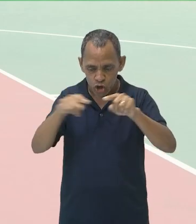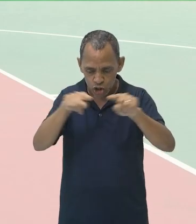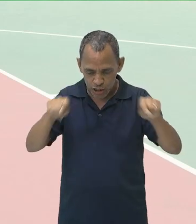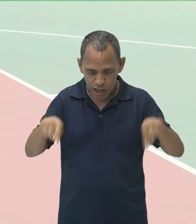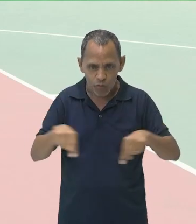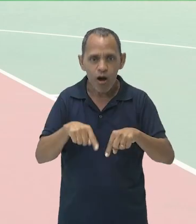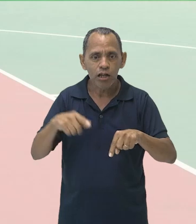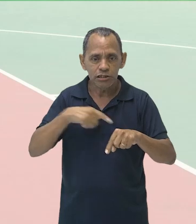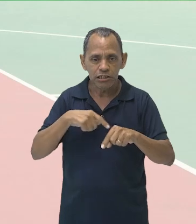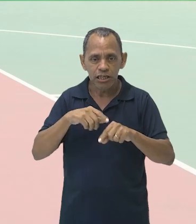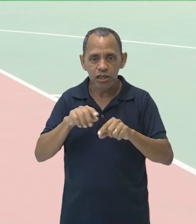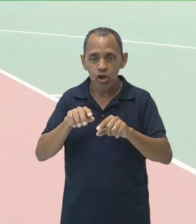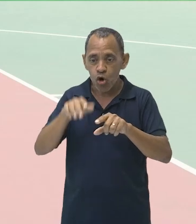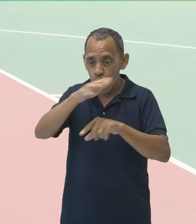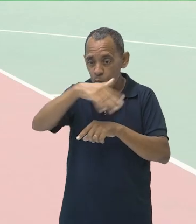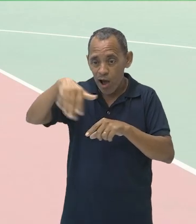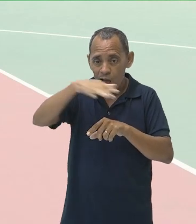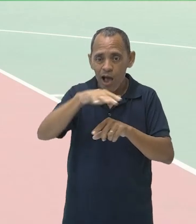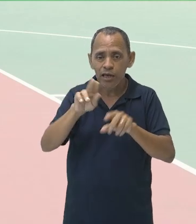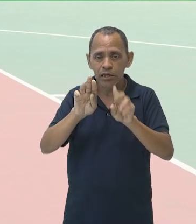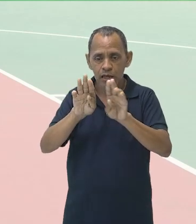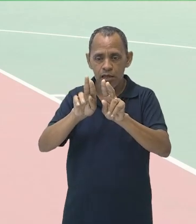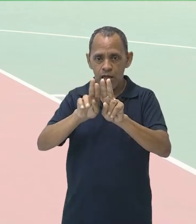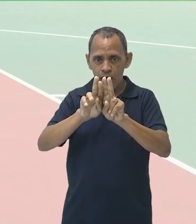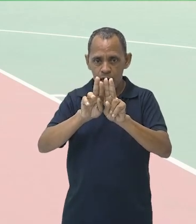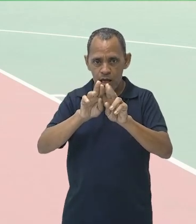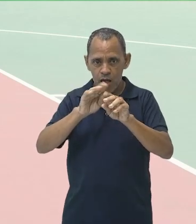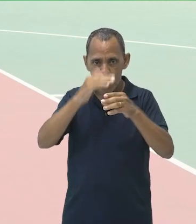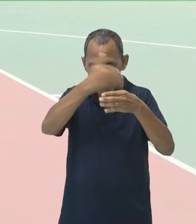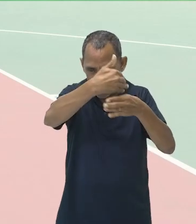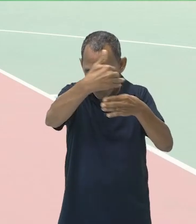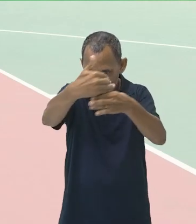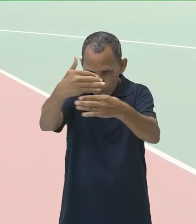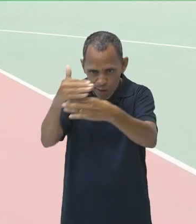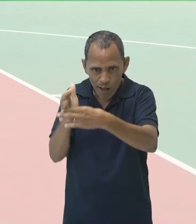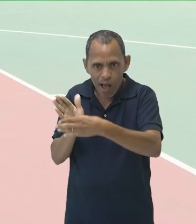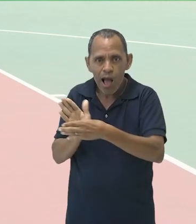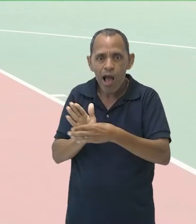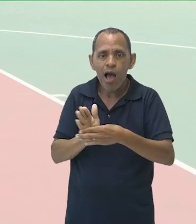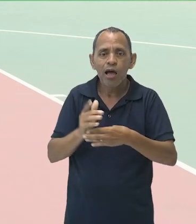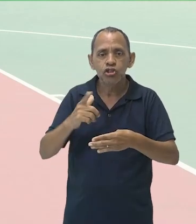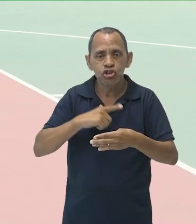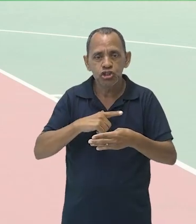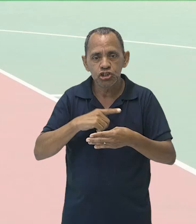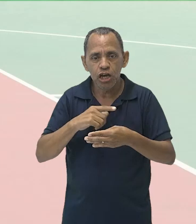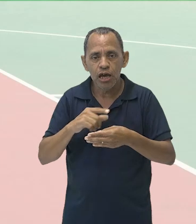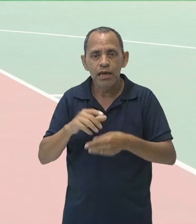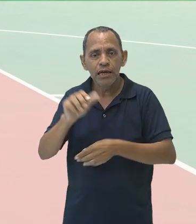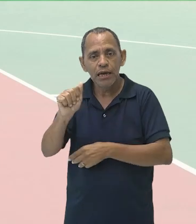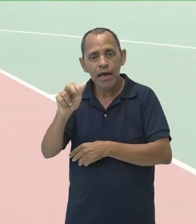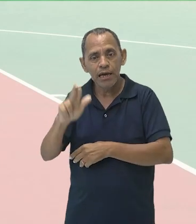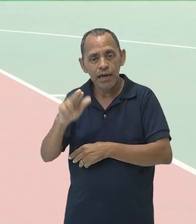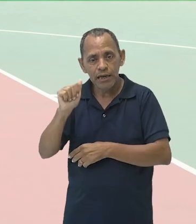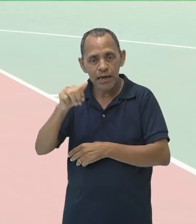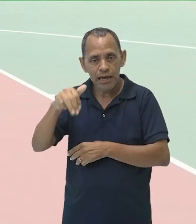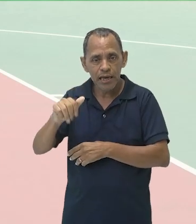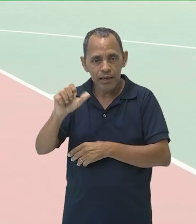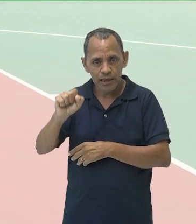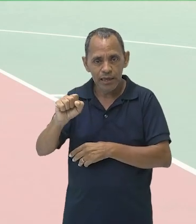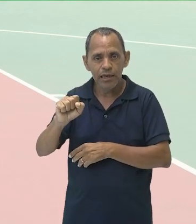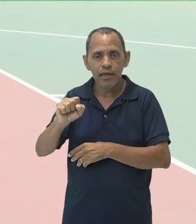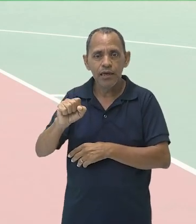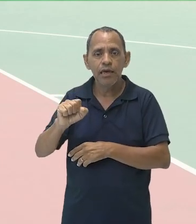a nossa quadra, elas são feitas de arame, não é? Tinha um arame solto e eu cortei o meu dedo. Não tomei